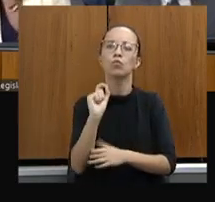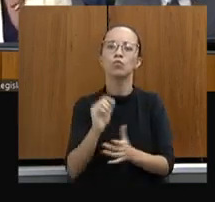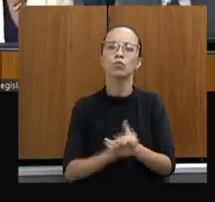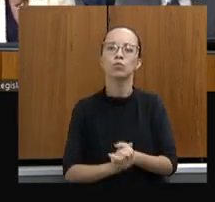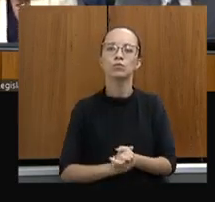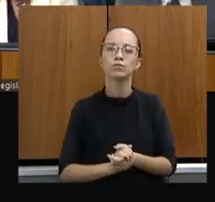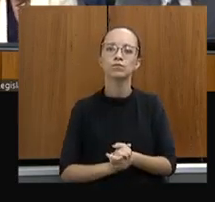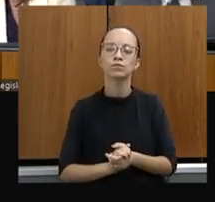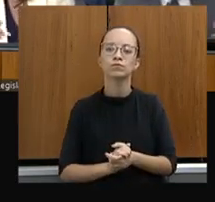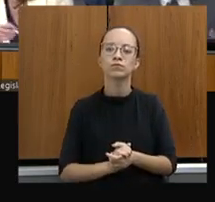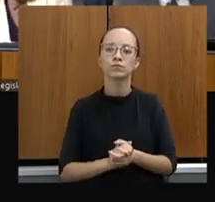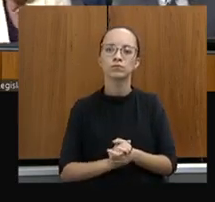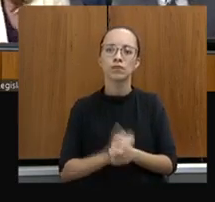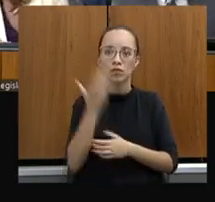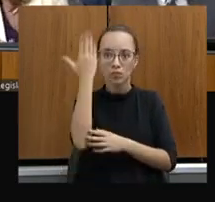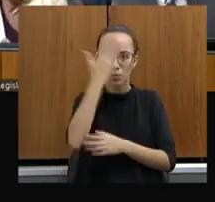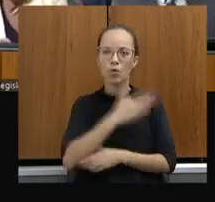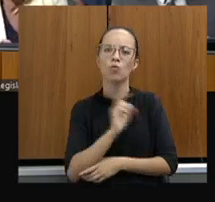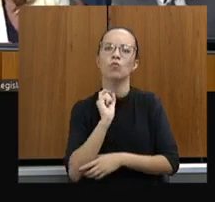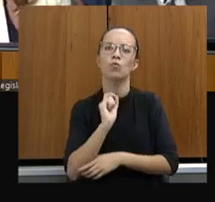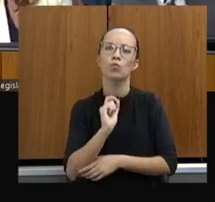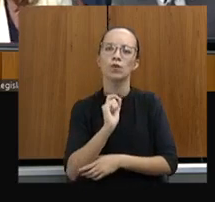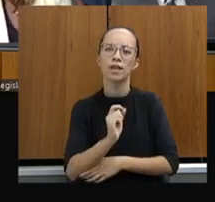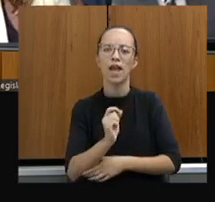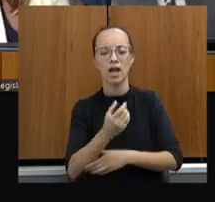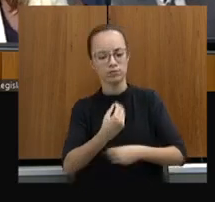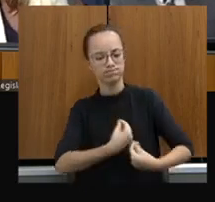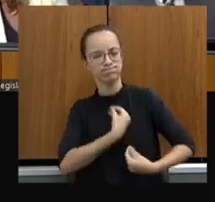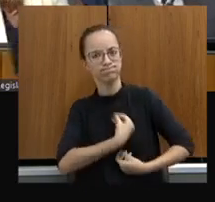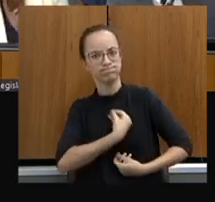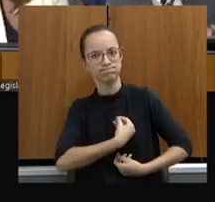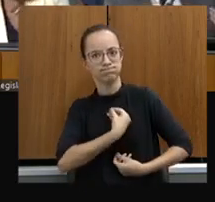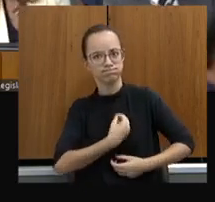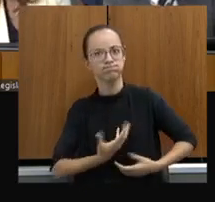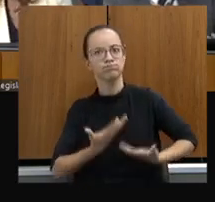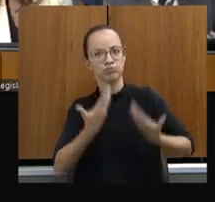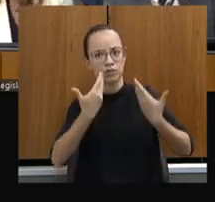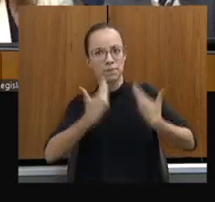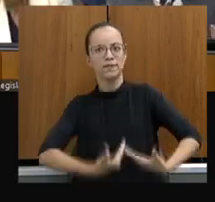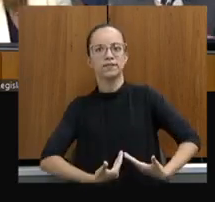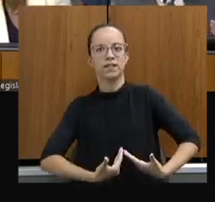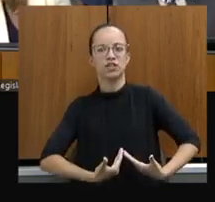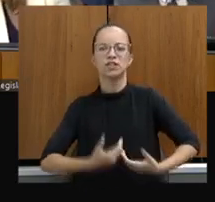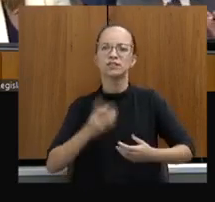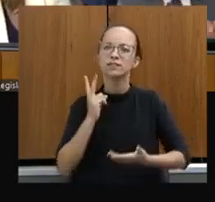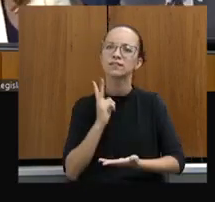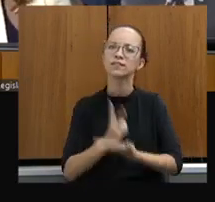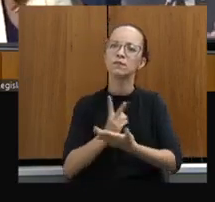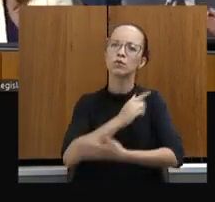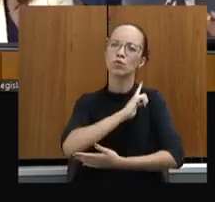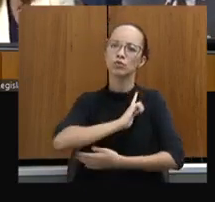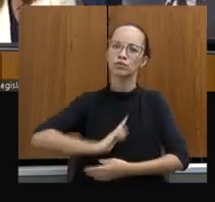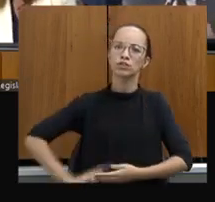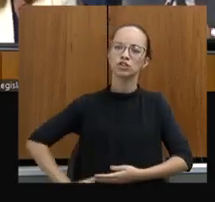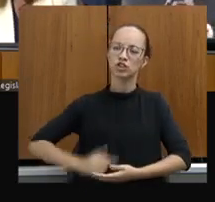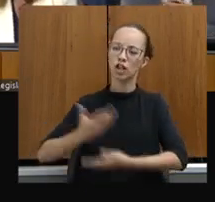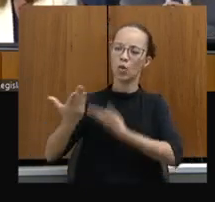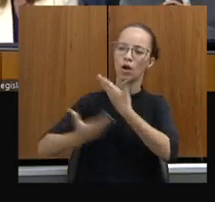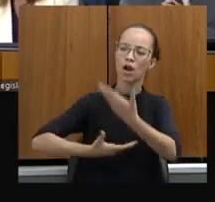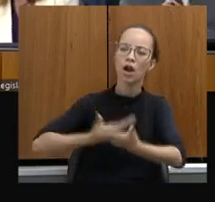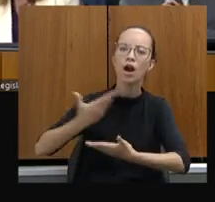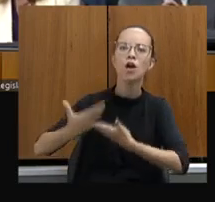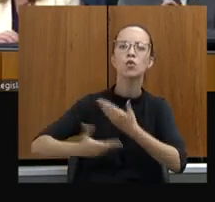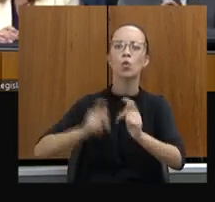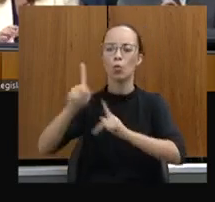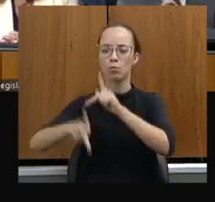forma irrefutável a disposição e a disponibilidade deste governo de estar sempre divulgando com o povo de Minas Gerais e com